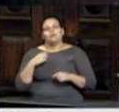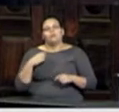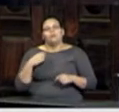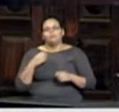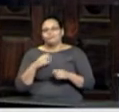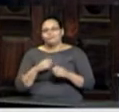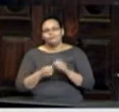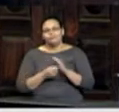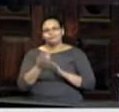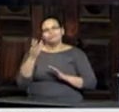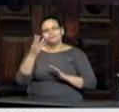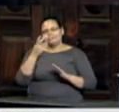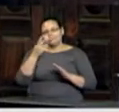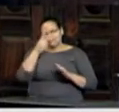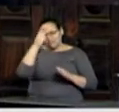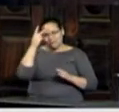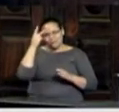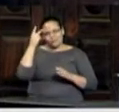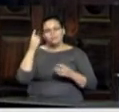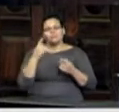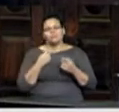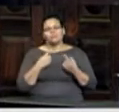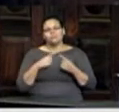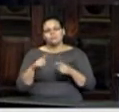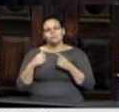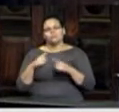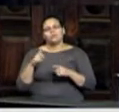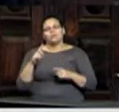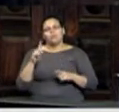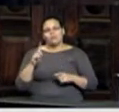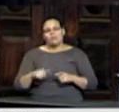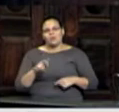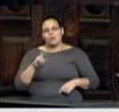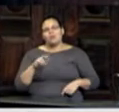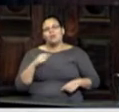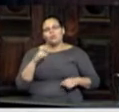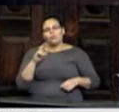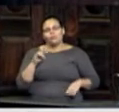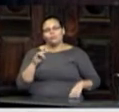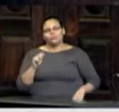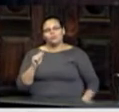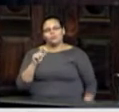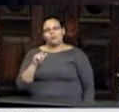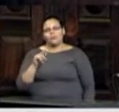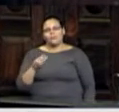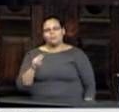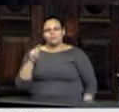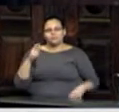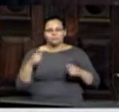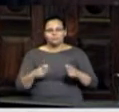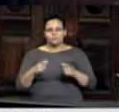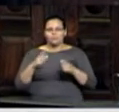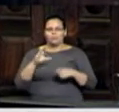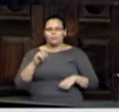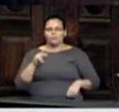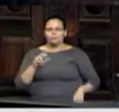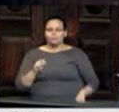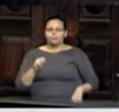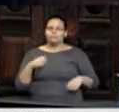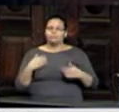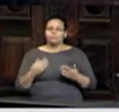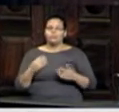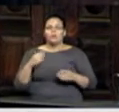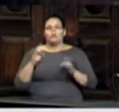sucessão de sabotagens por parte da República da Lapa em Campos. Em primeiro lugar, cabe dizer que